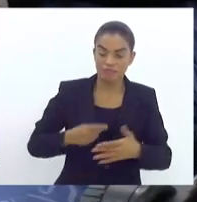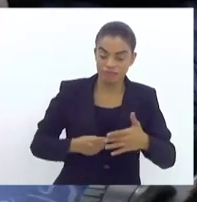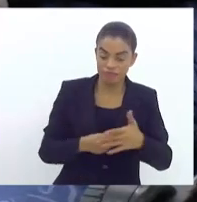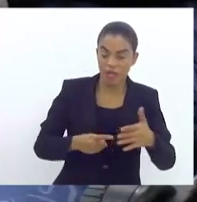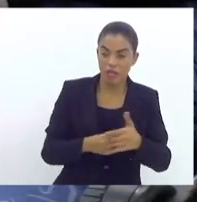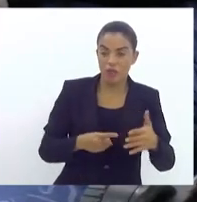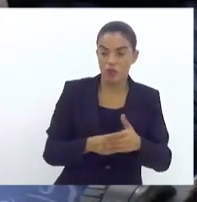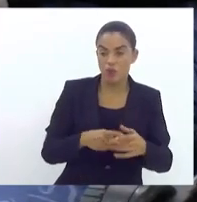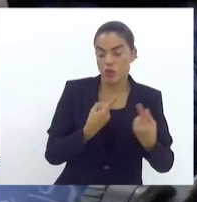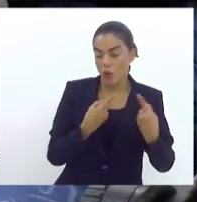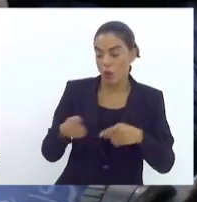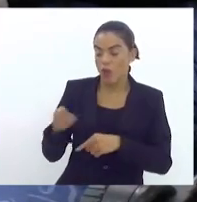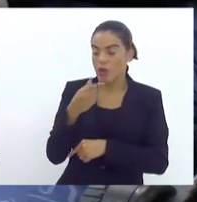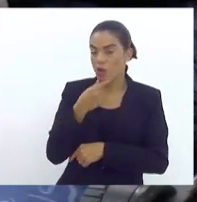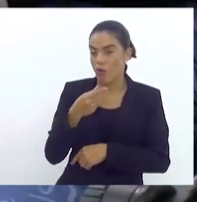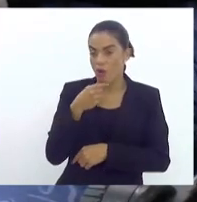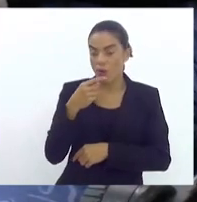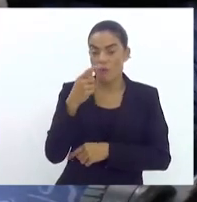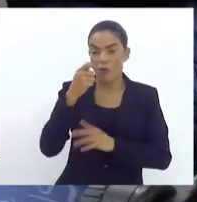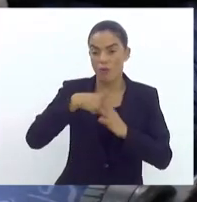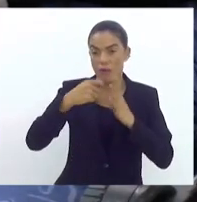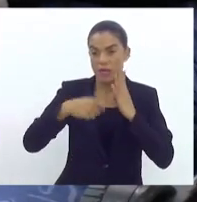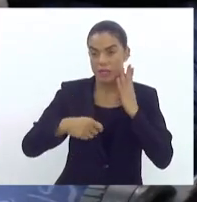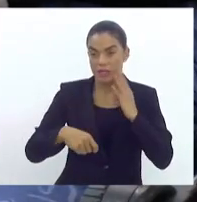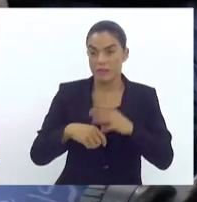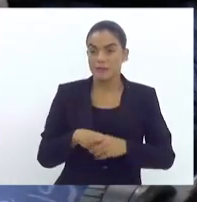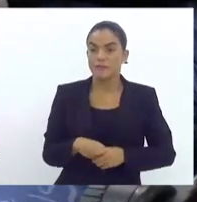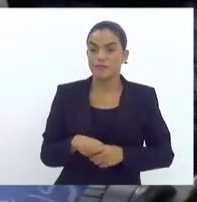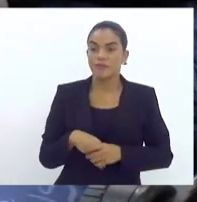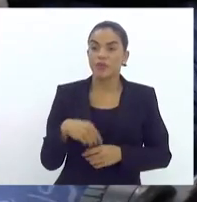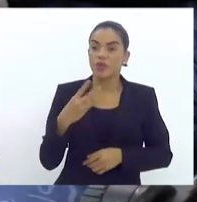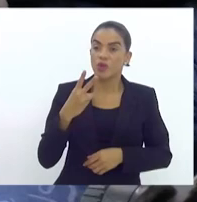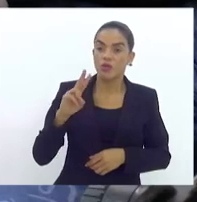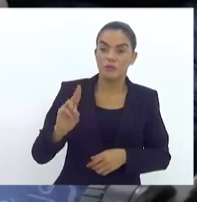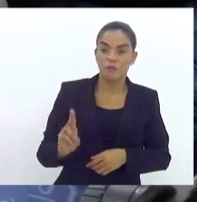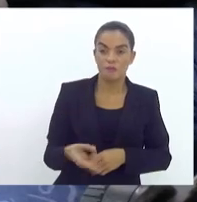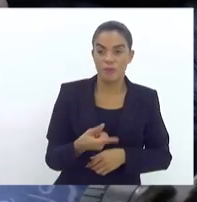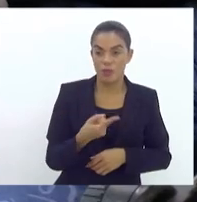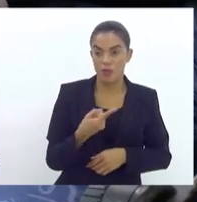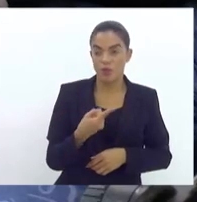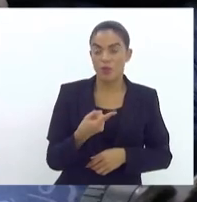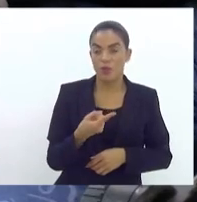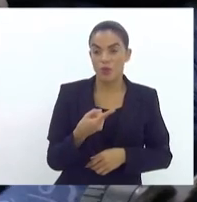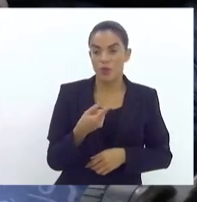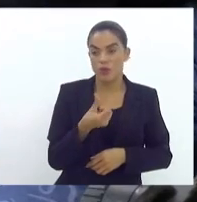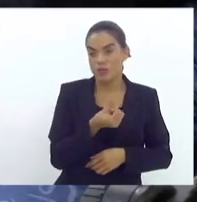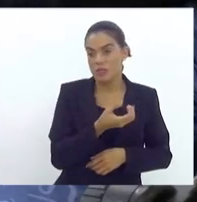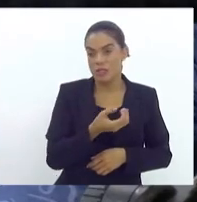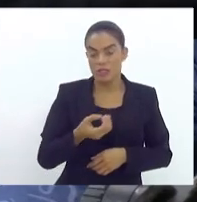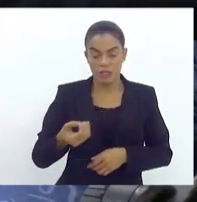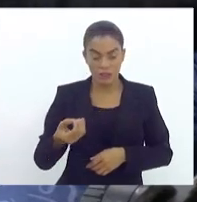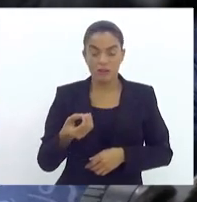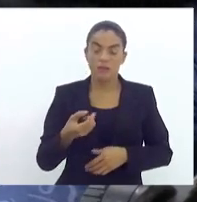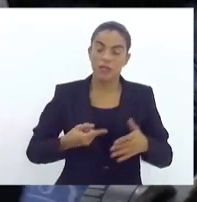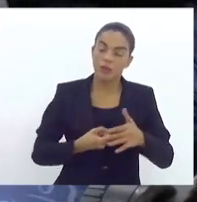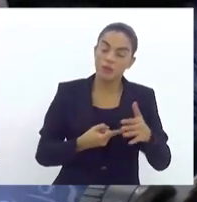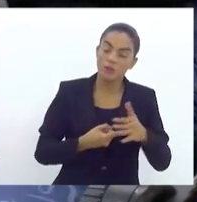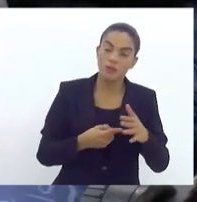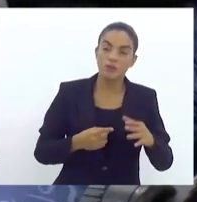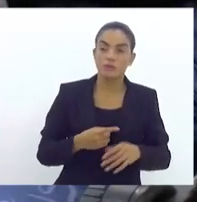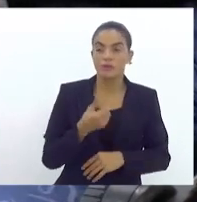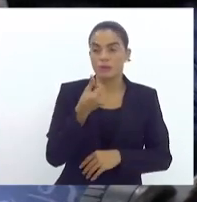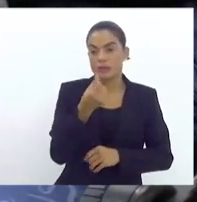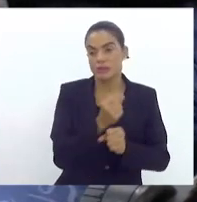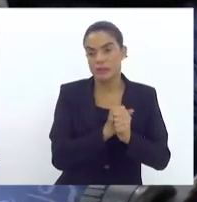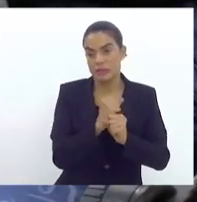são 360 por ano são 2.16 contra homens e seis anos que é o universo que eu trouxe